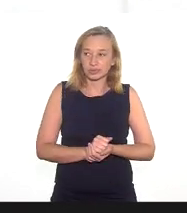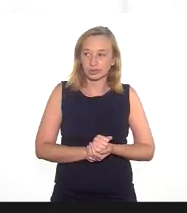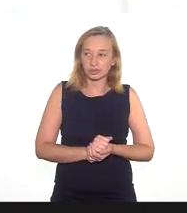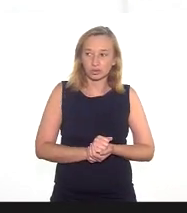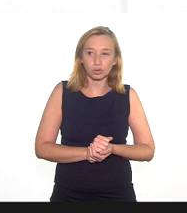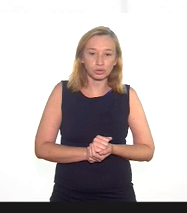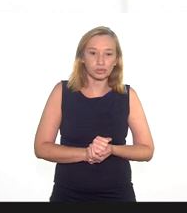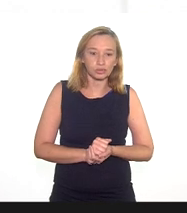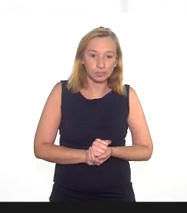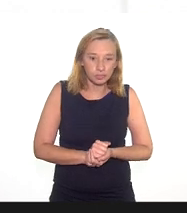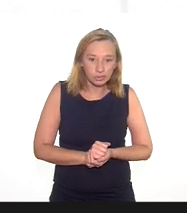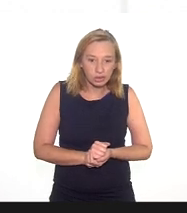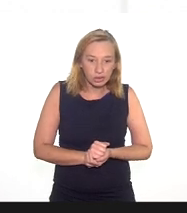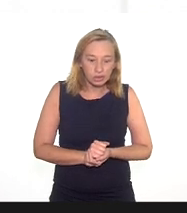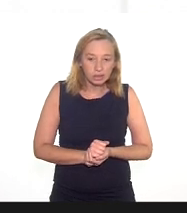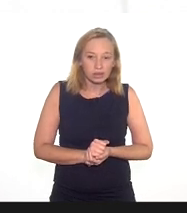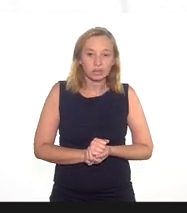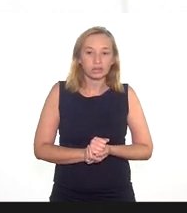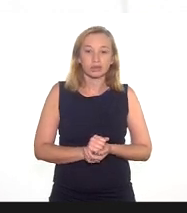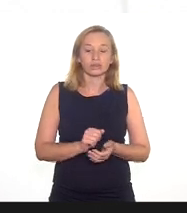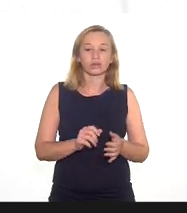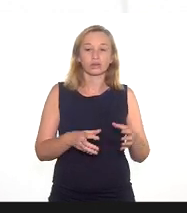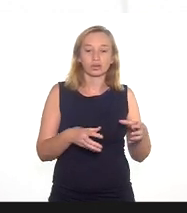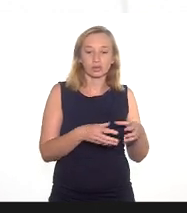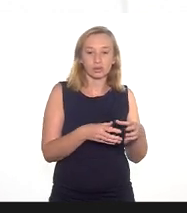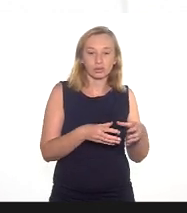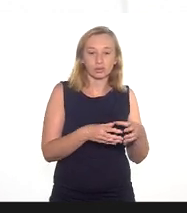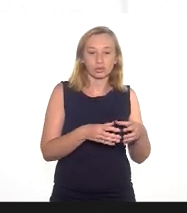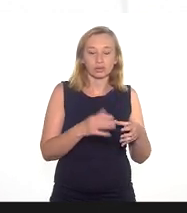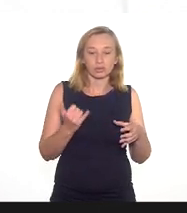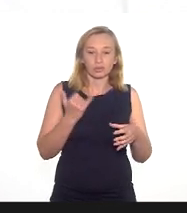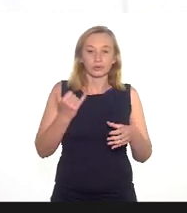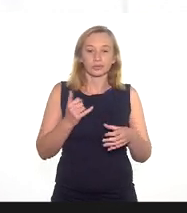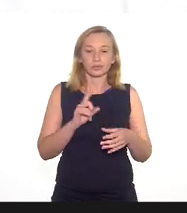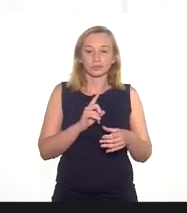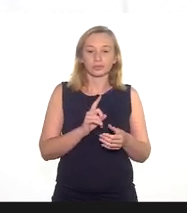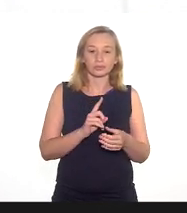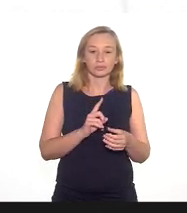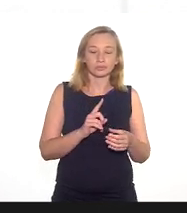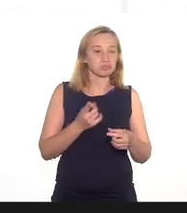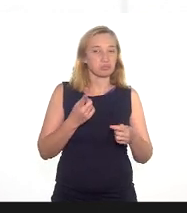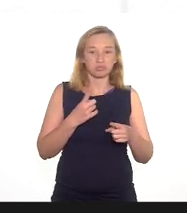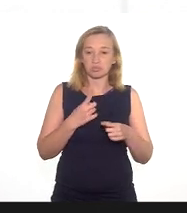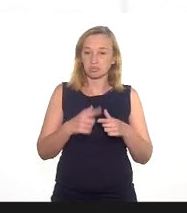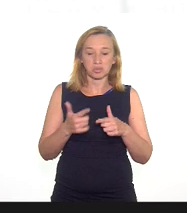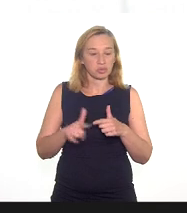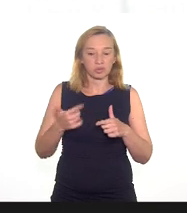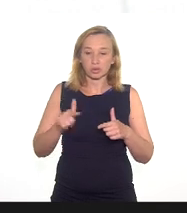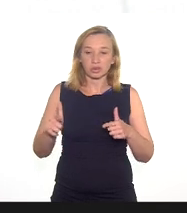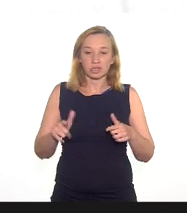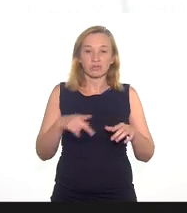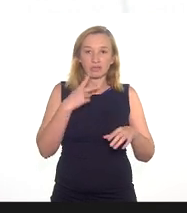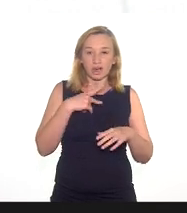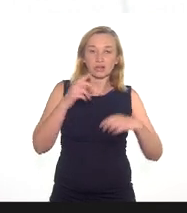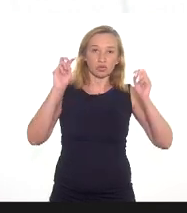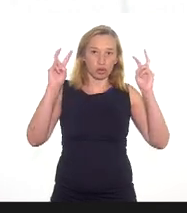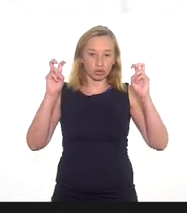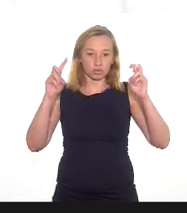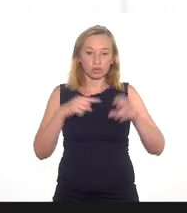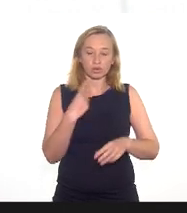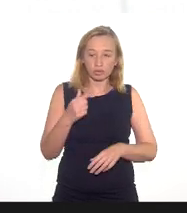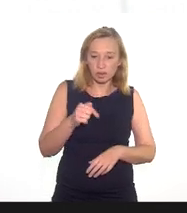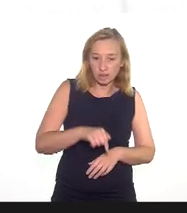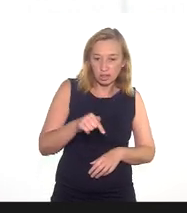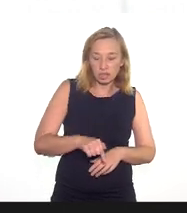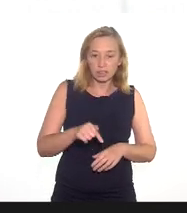sobre essa regularidade ou não da acumulação não é a FAETEC. Né? Então, não tem problema nenhum da gente fazer sobre isso, a gente está aqui para tratar os